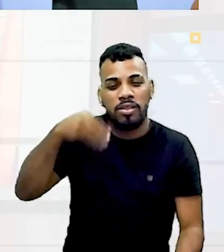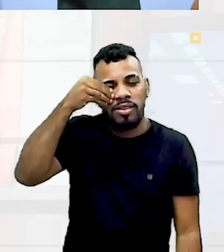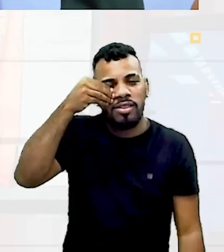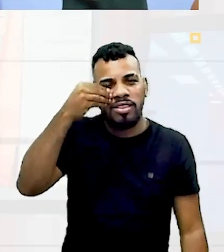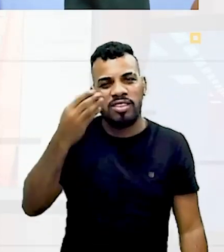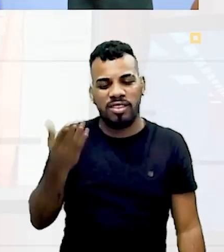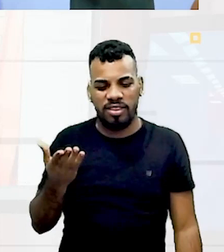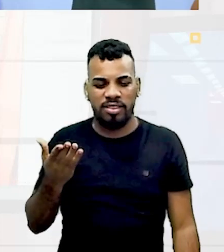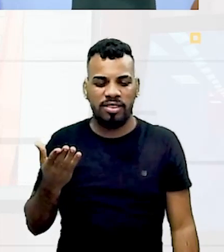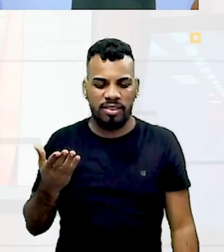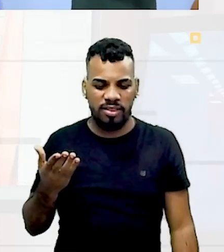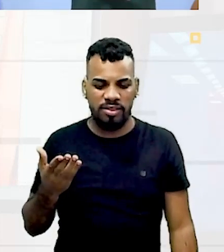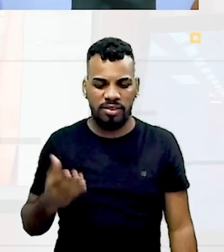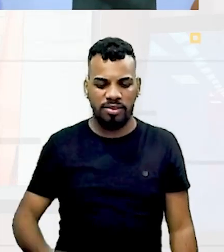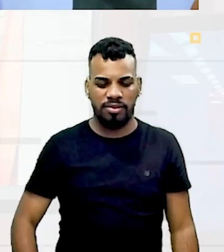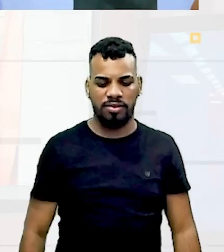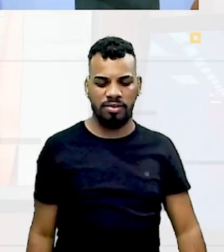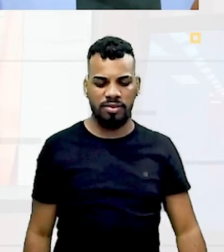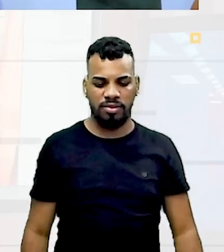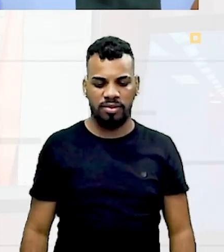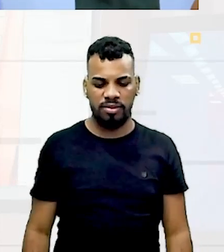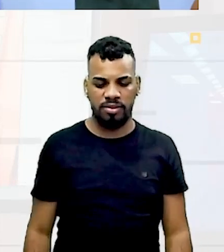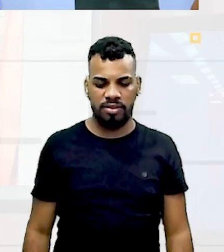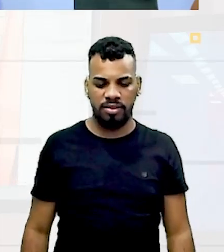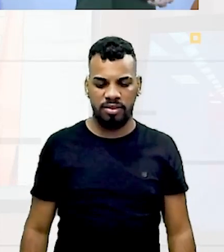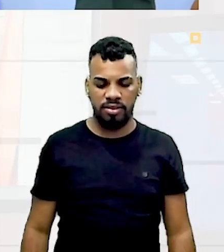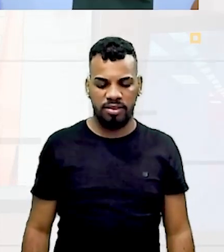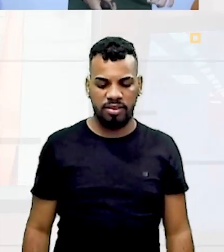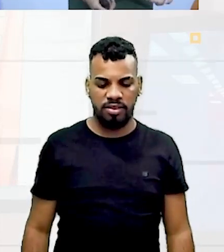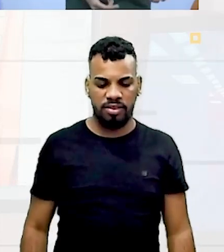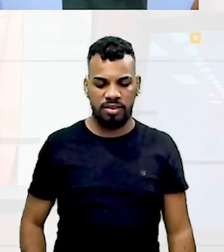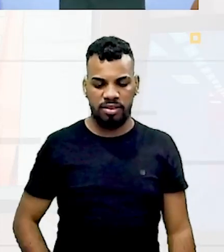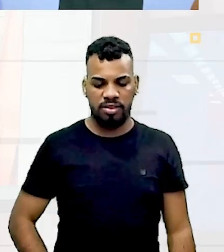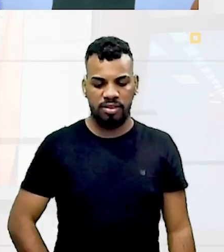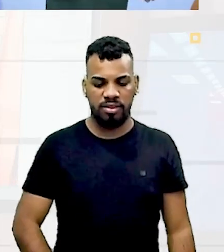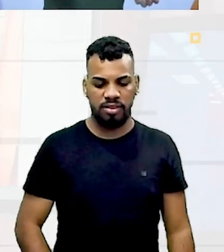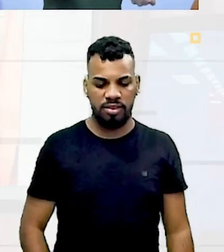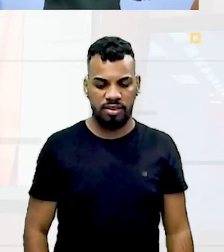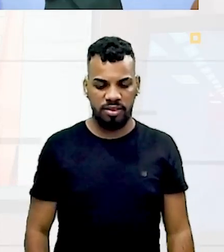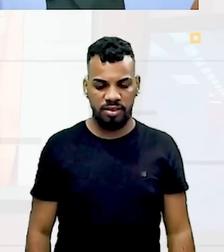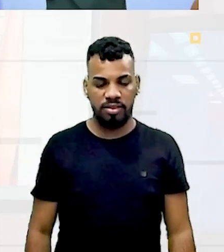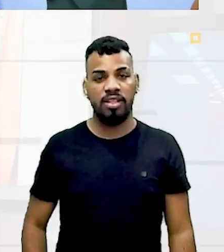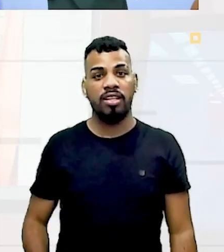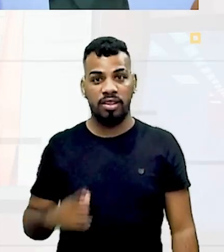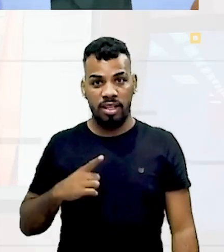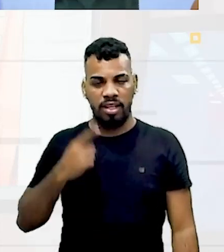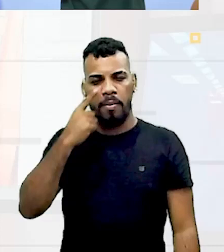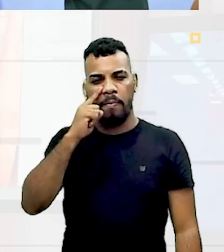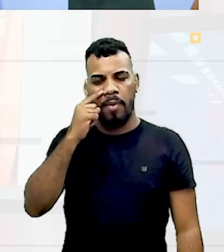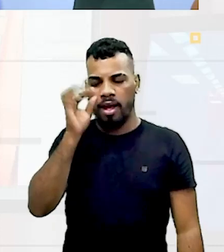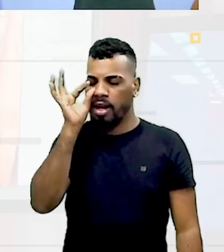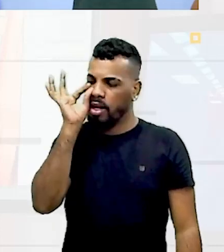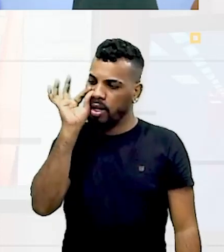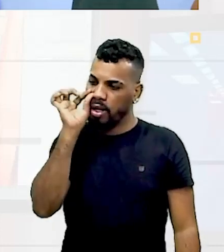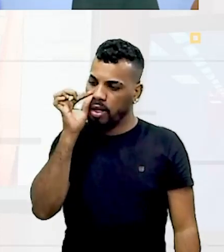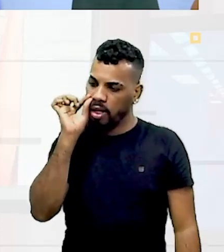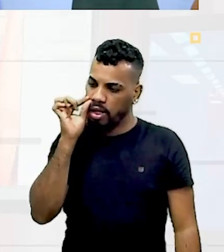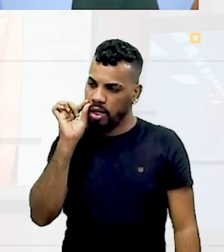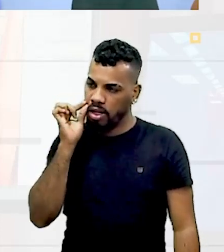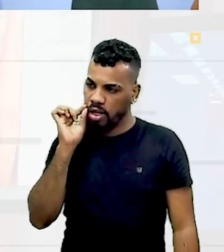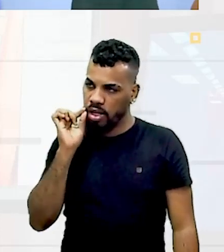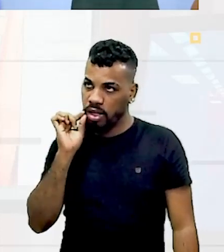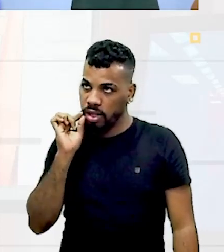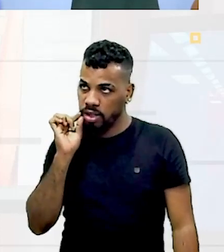que que ajuda, além da expressão dele, a dizer que ele tá triste? É uma lágrima caindo do olho, é ele